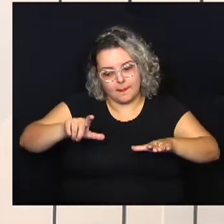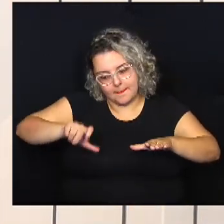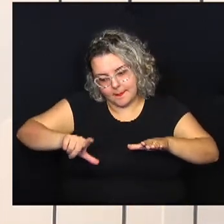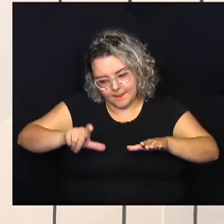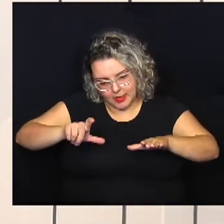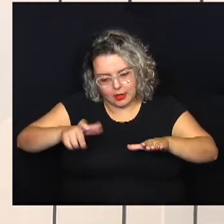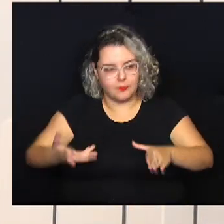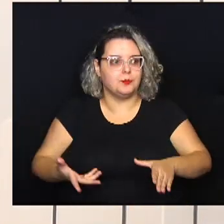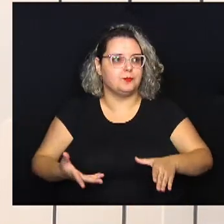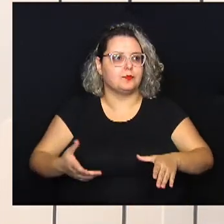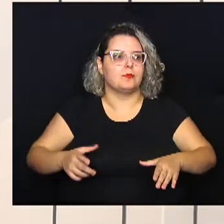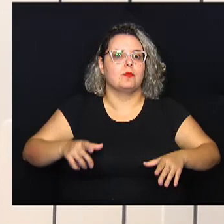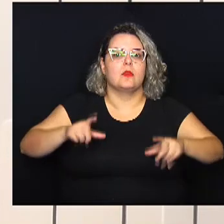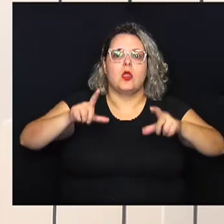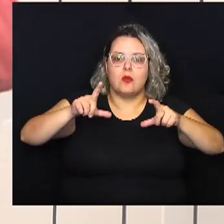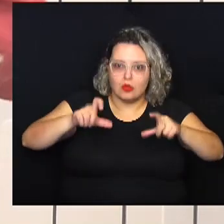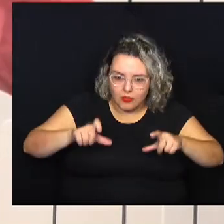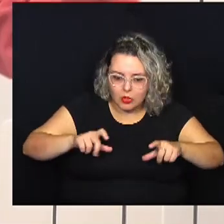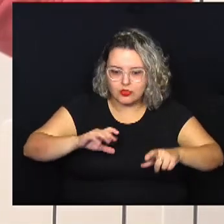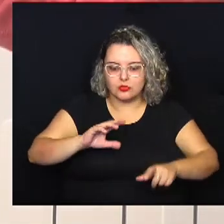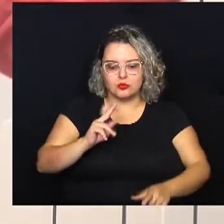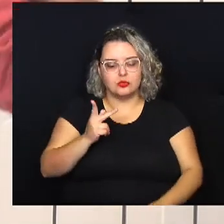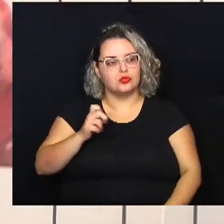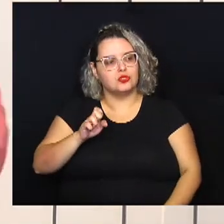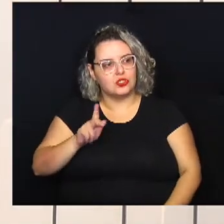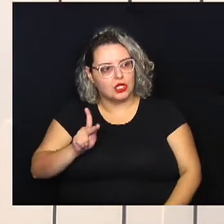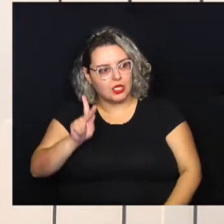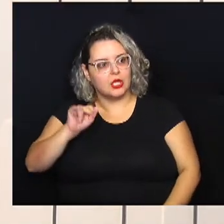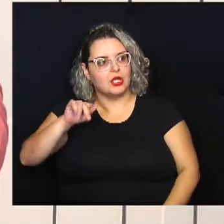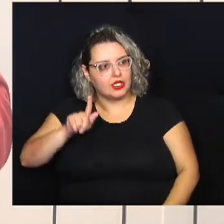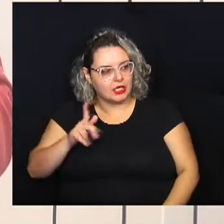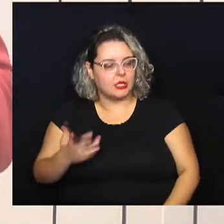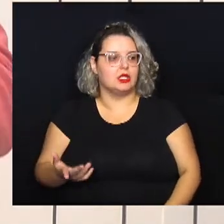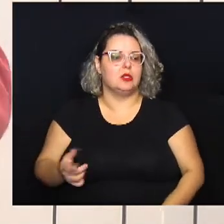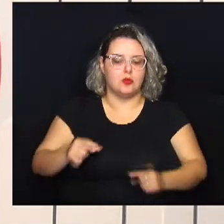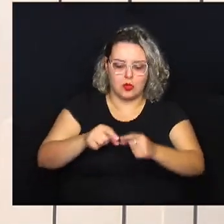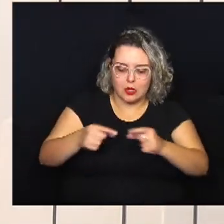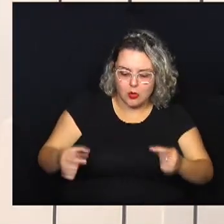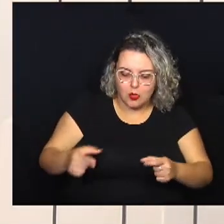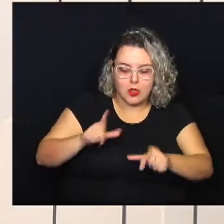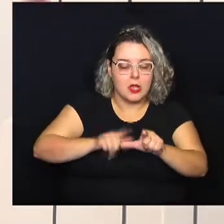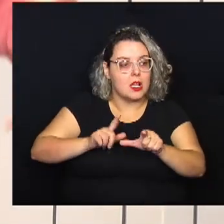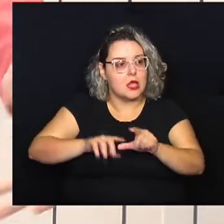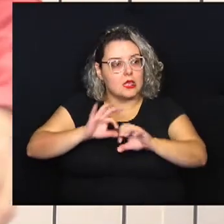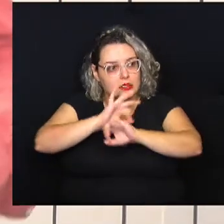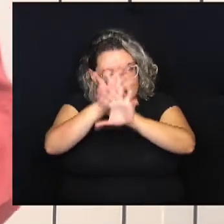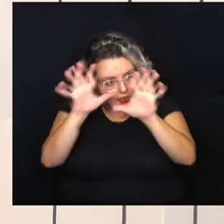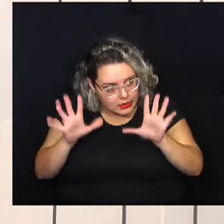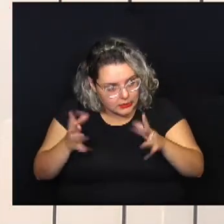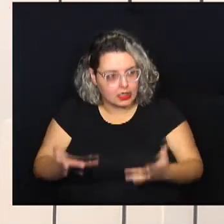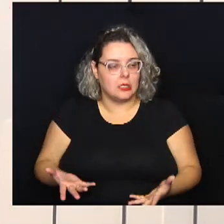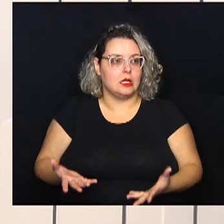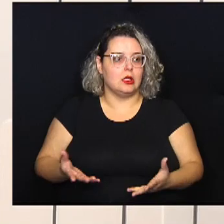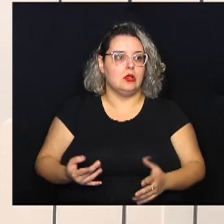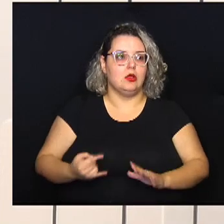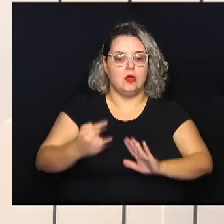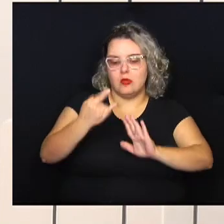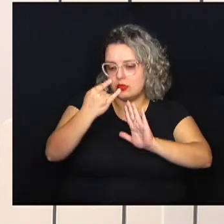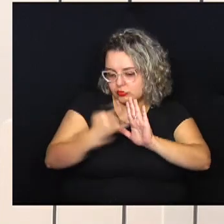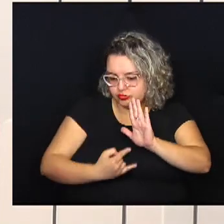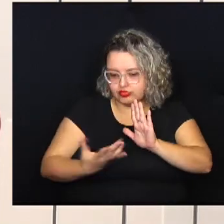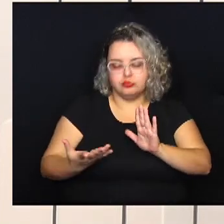foto da bagagem no check-in com a etiqueta legível, foto do formulário com a declaração do valor